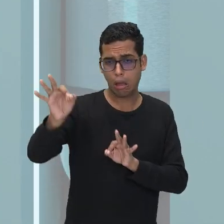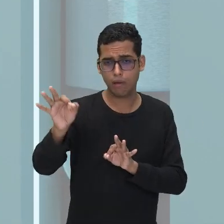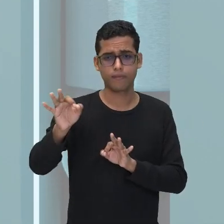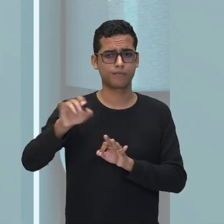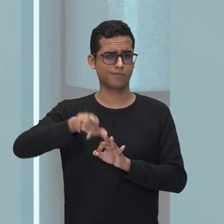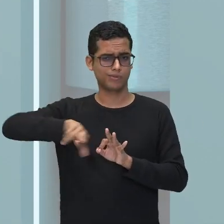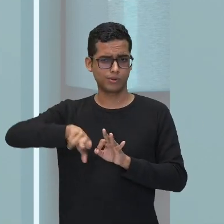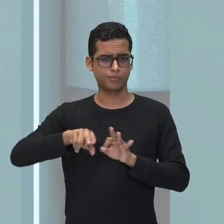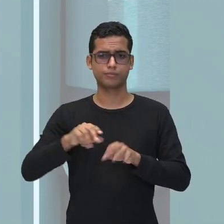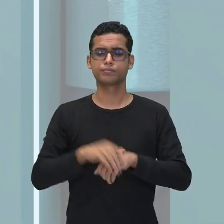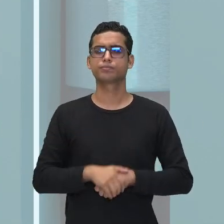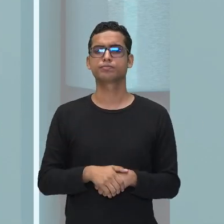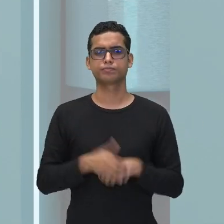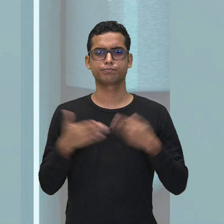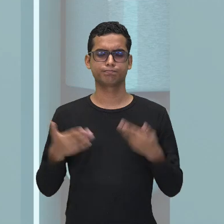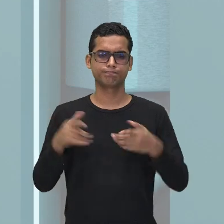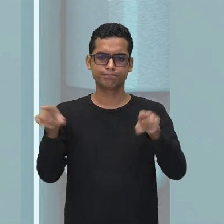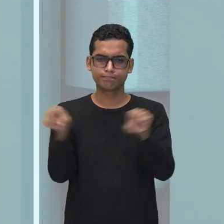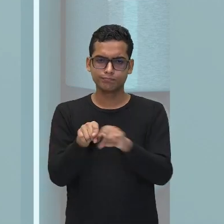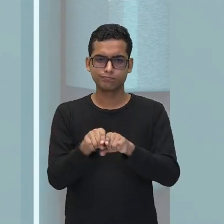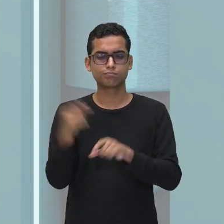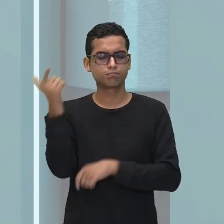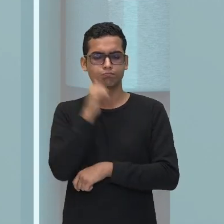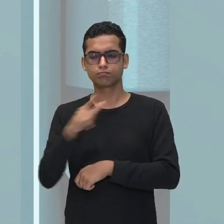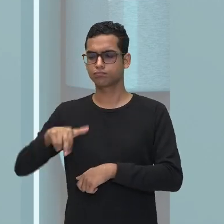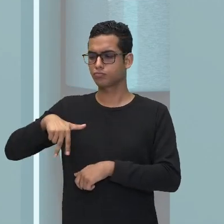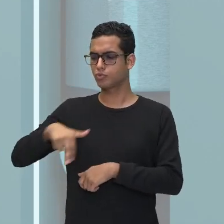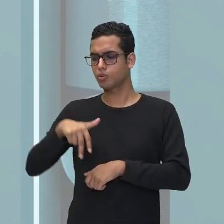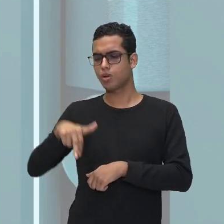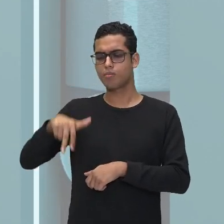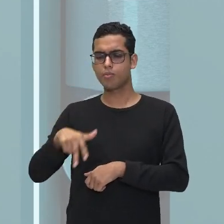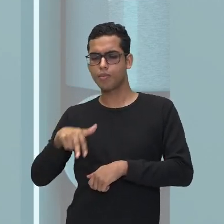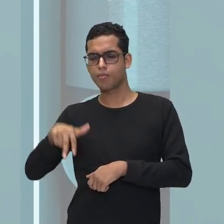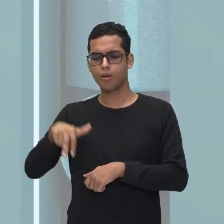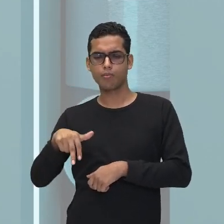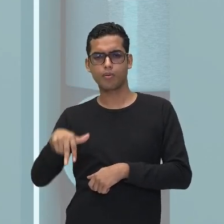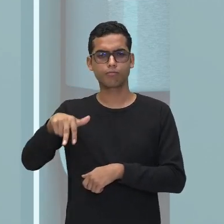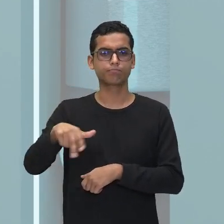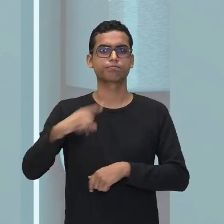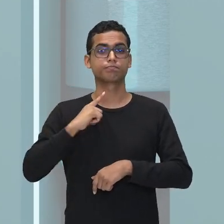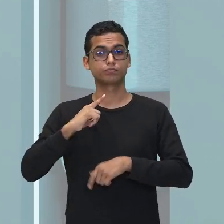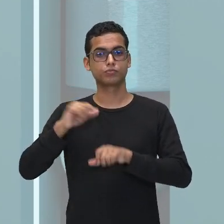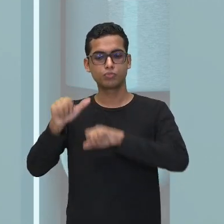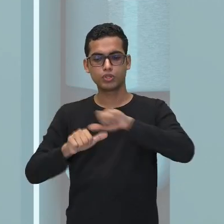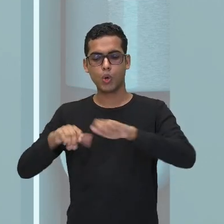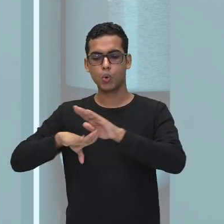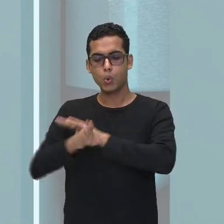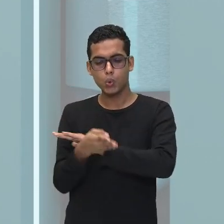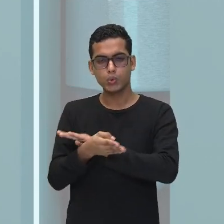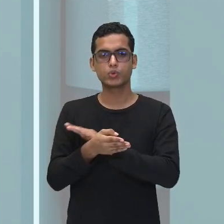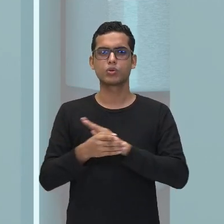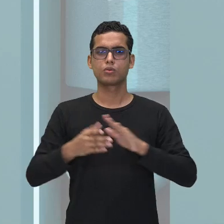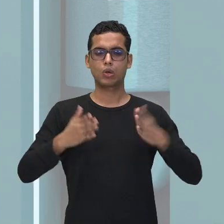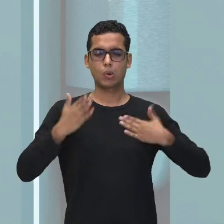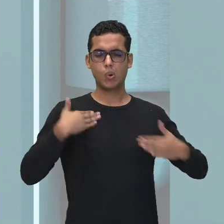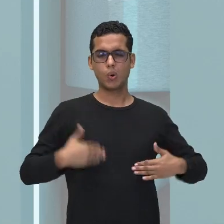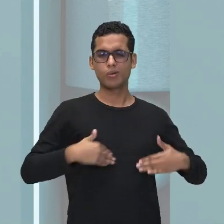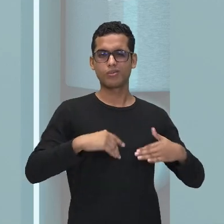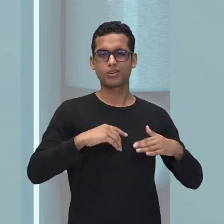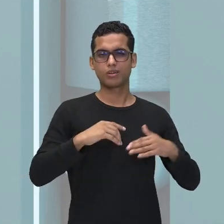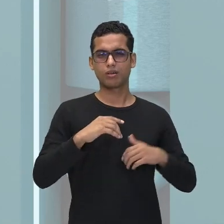questão do transporte. Então, trocar hábitos, né, que deixem o nosso corpo mais preguiçoso